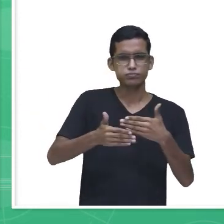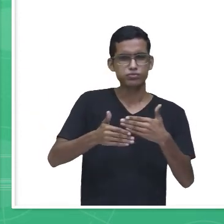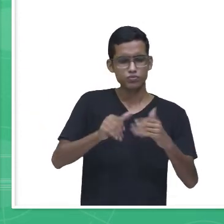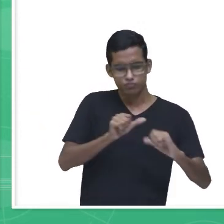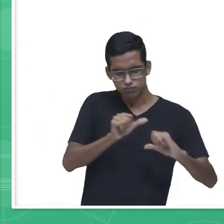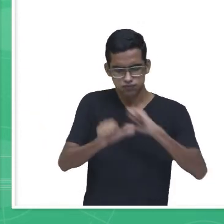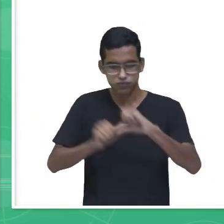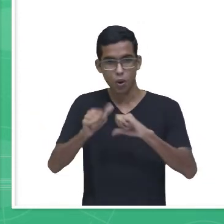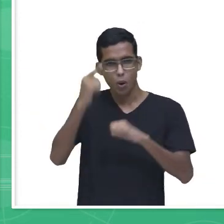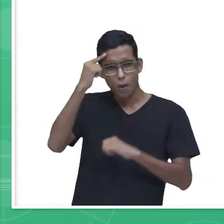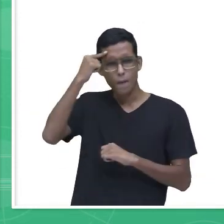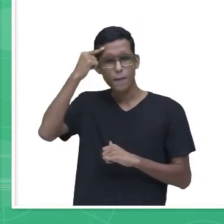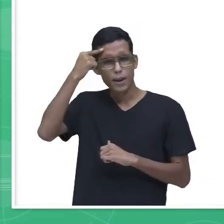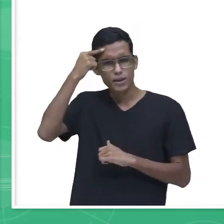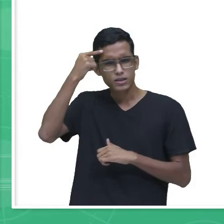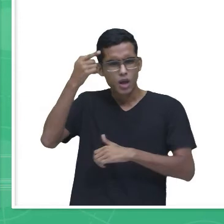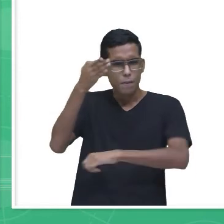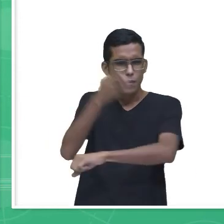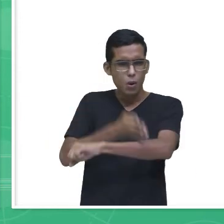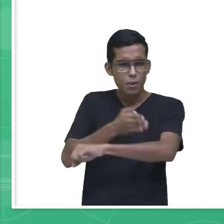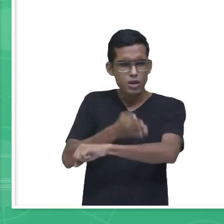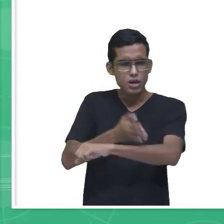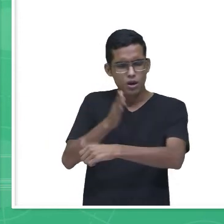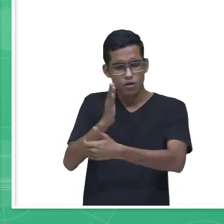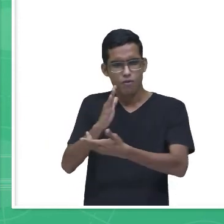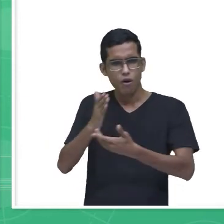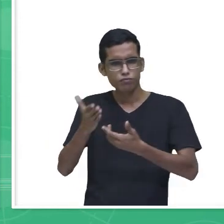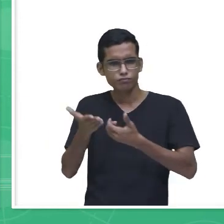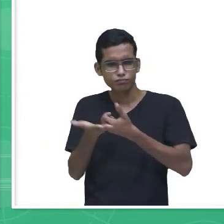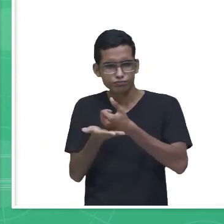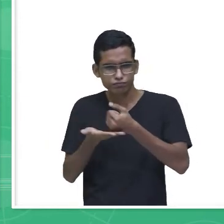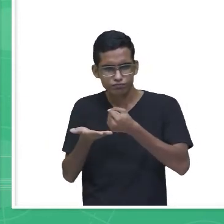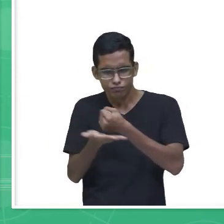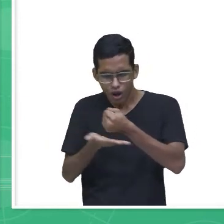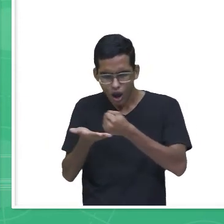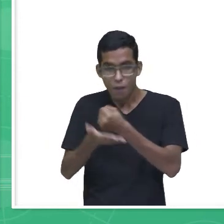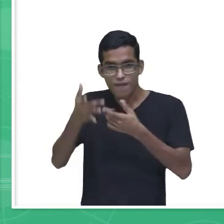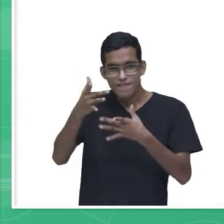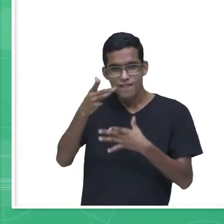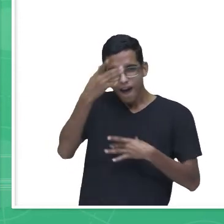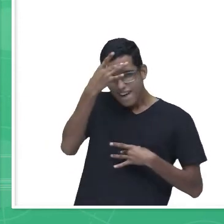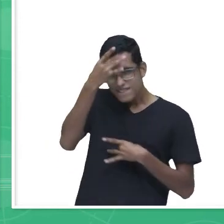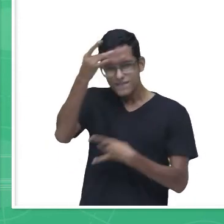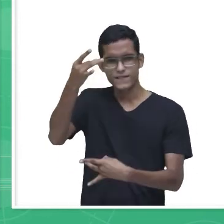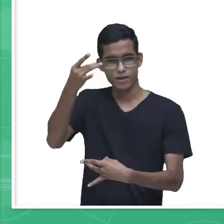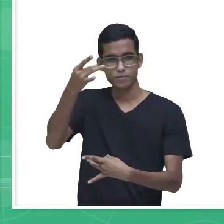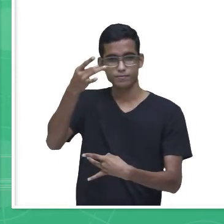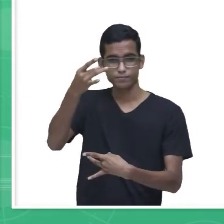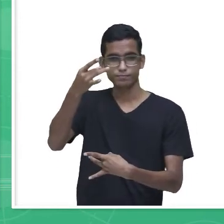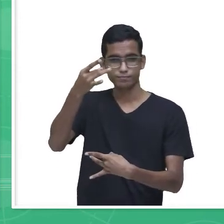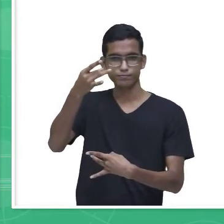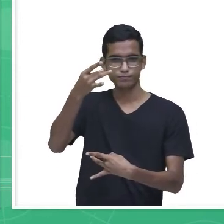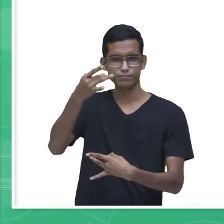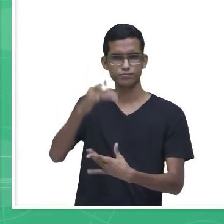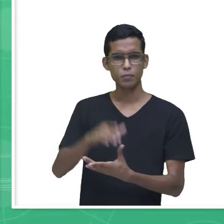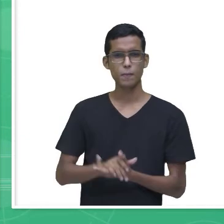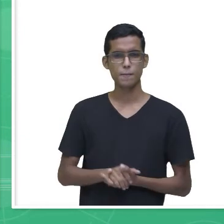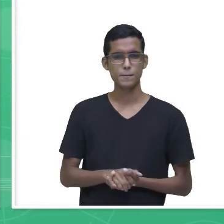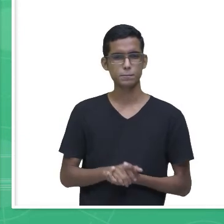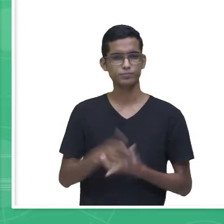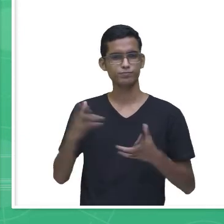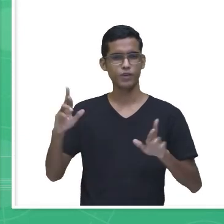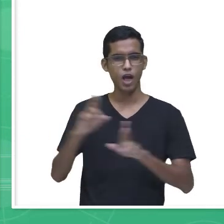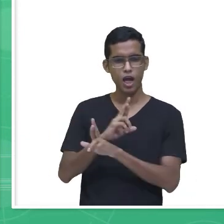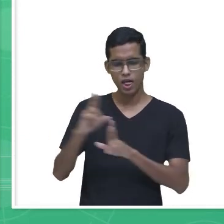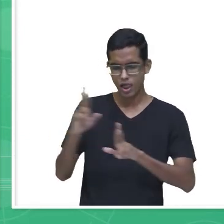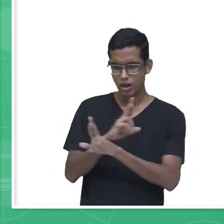tá? Fundamentado na fé. Lembra que nós estudamos muito isso nas nossas aulas, o pensamento medieval baseado